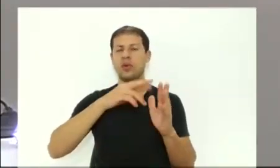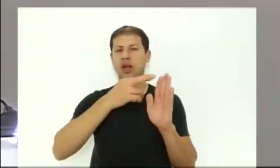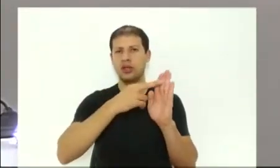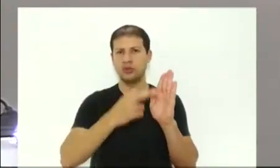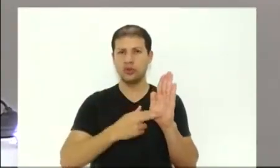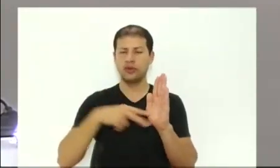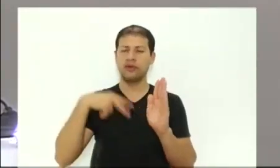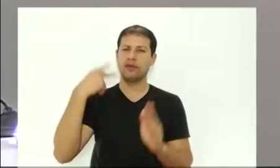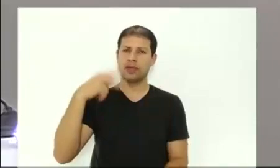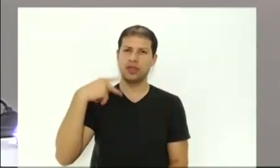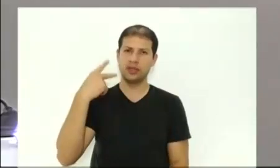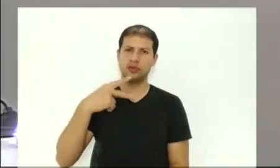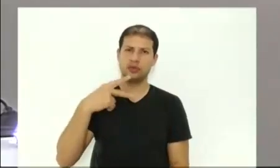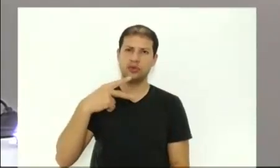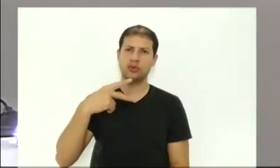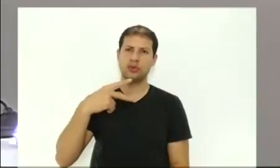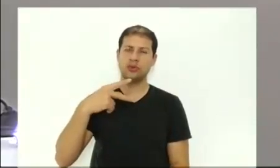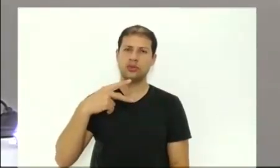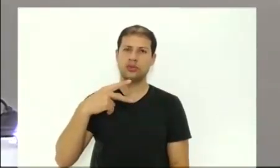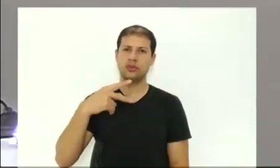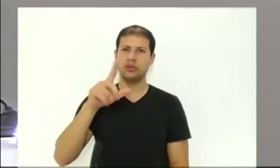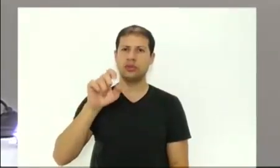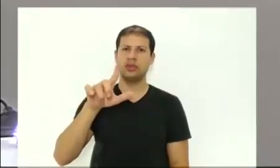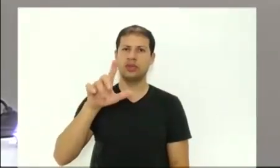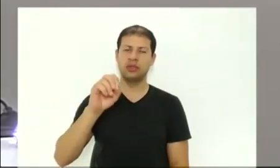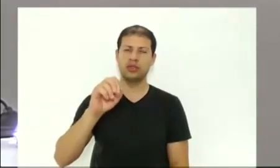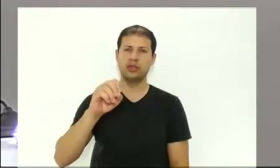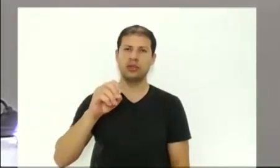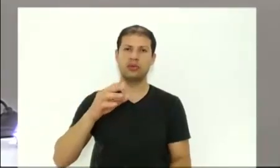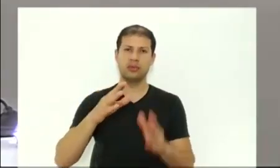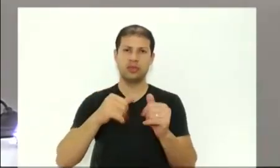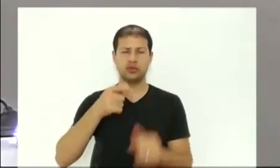vereador Lelo Pagani, de pedido de vistas.